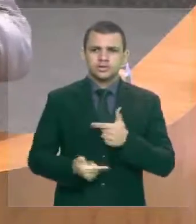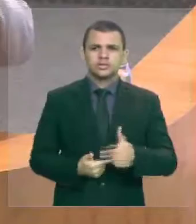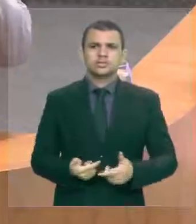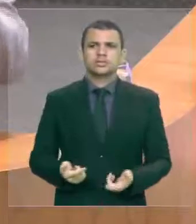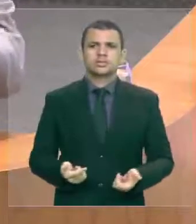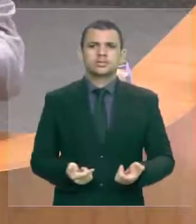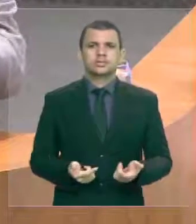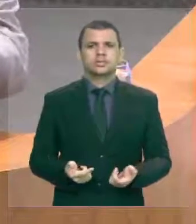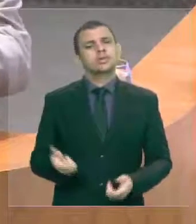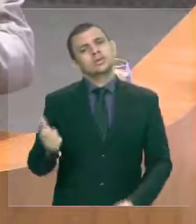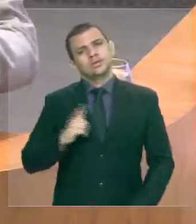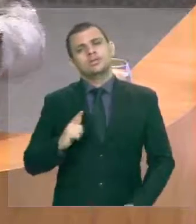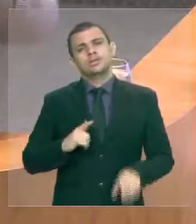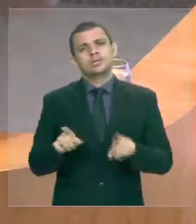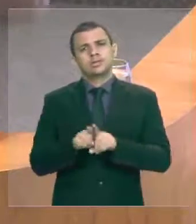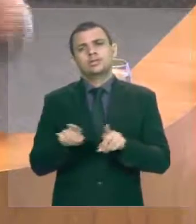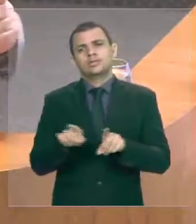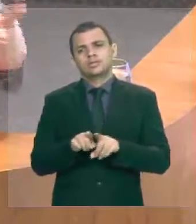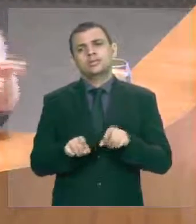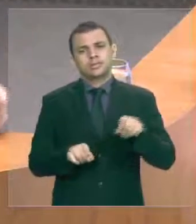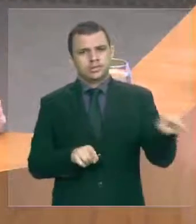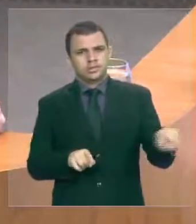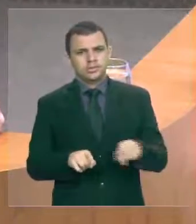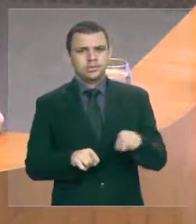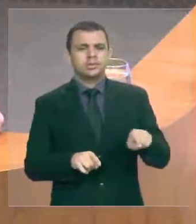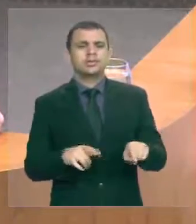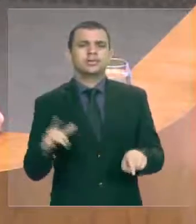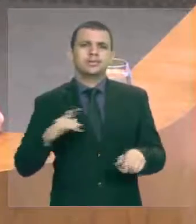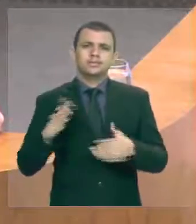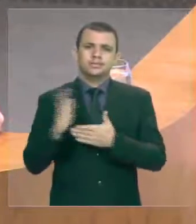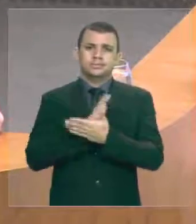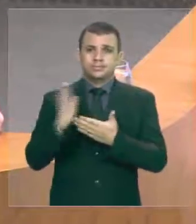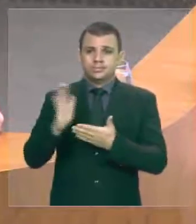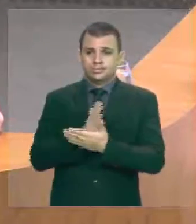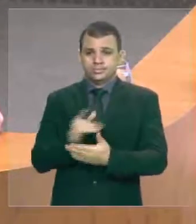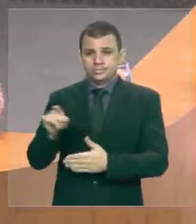apesar, inclusive, de ameaças,